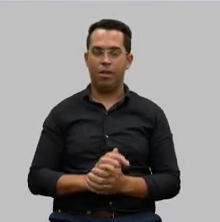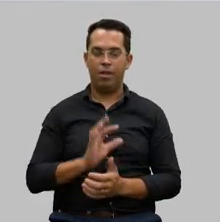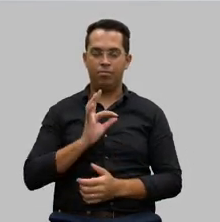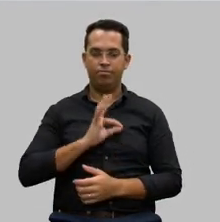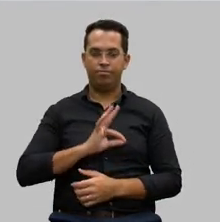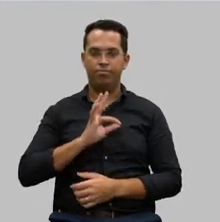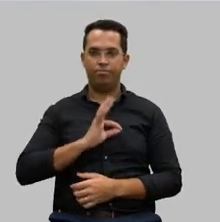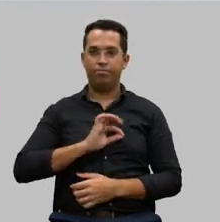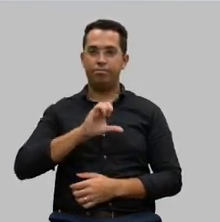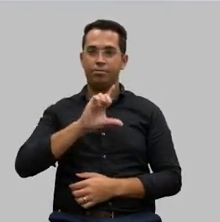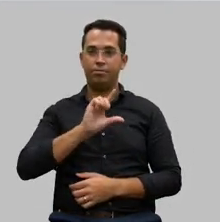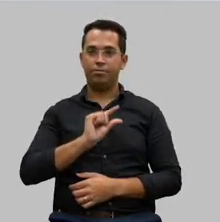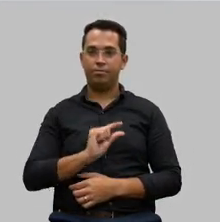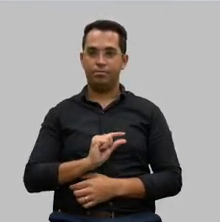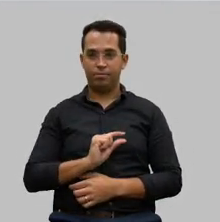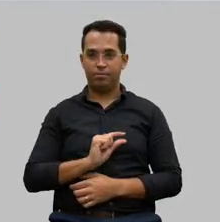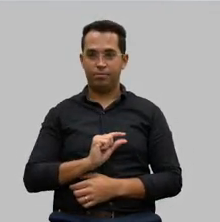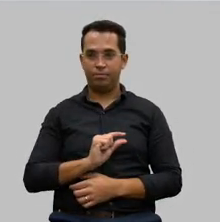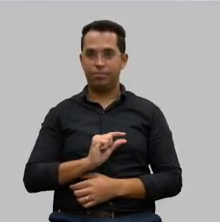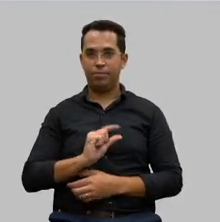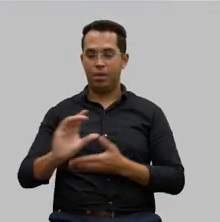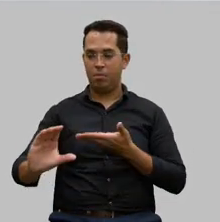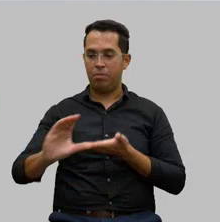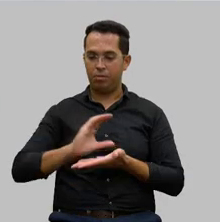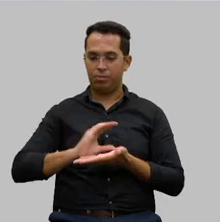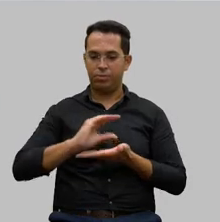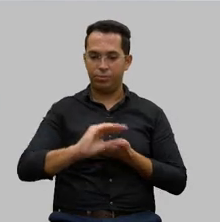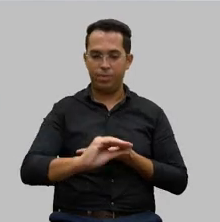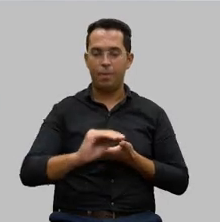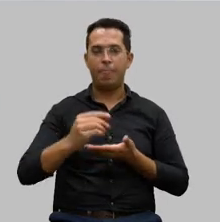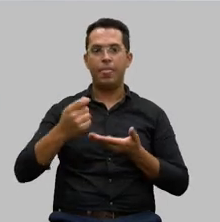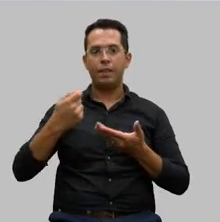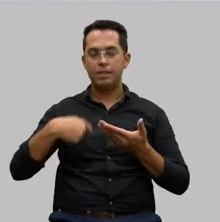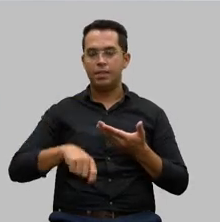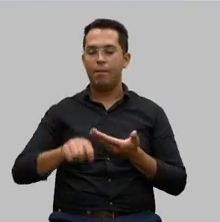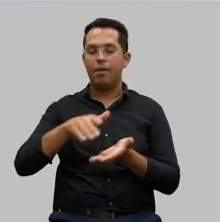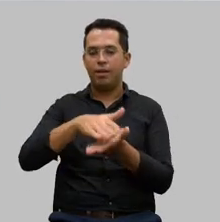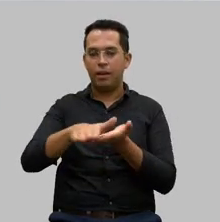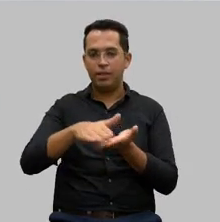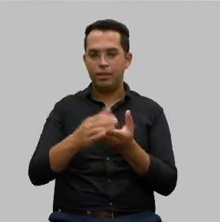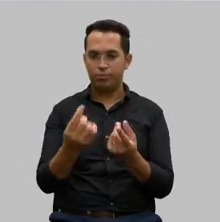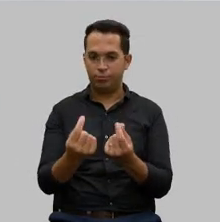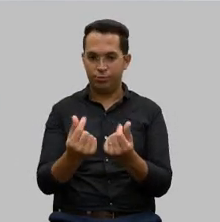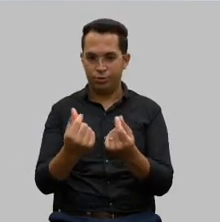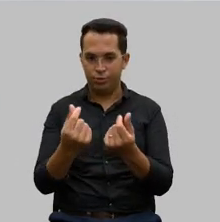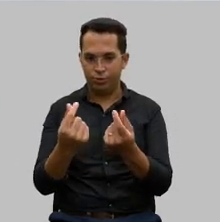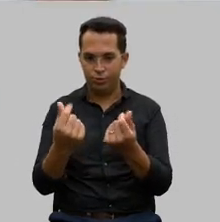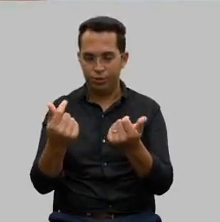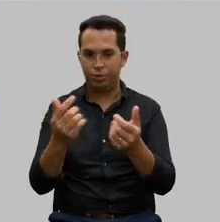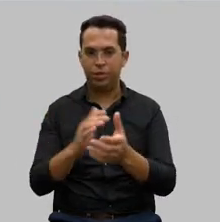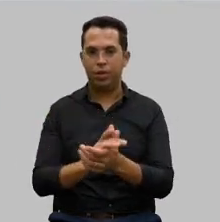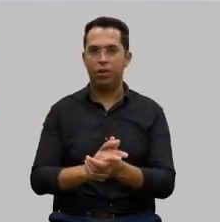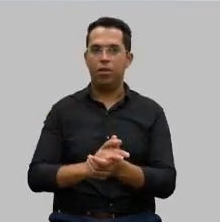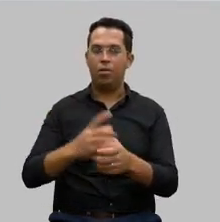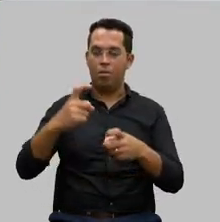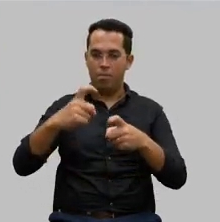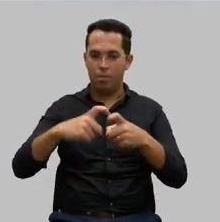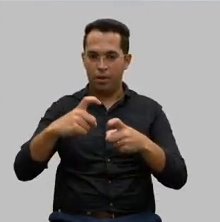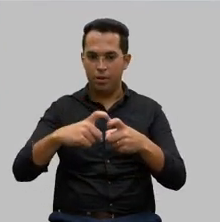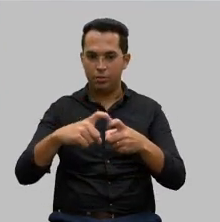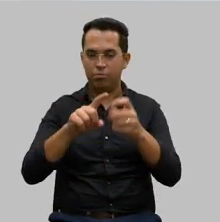ela toda a vida teve fralda teve remédio teve consulta Então você o que o dia vai pro governo